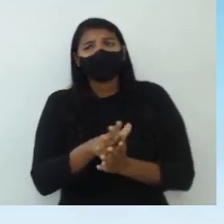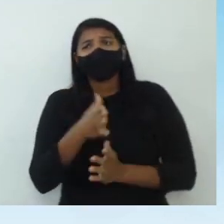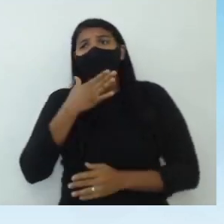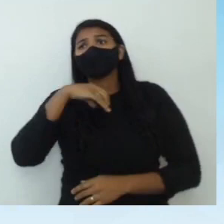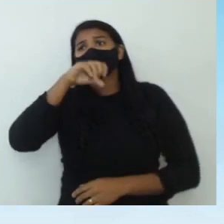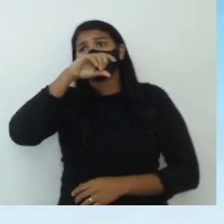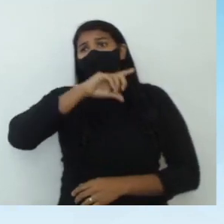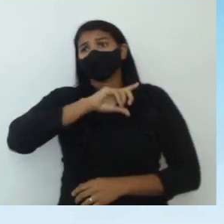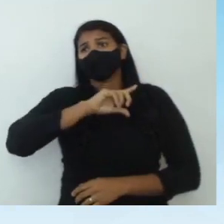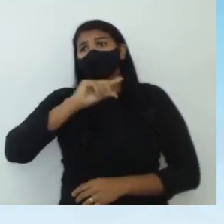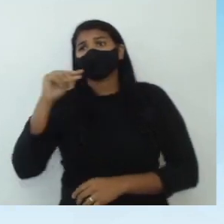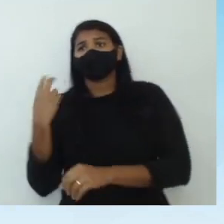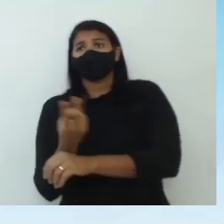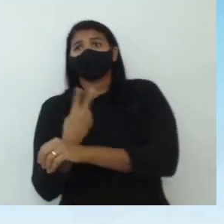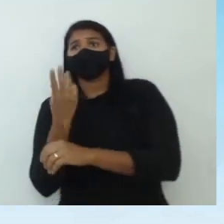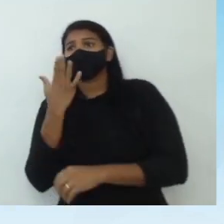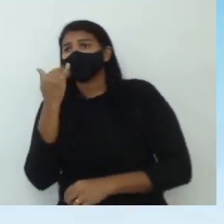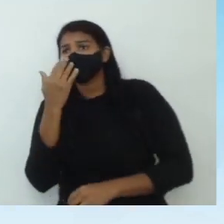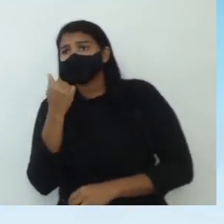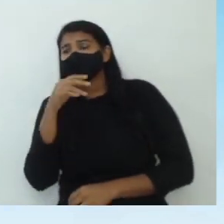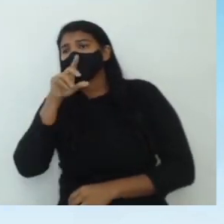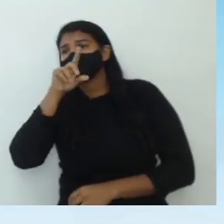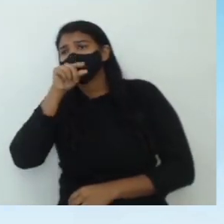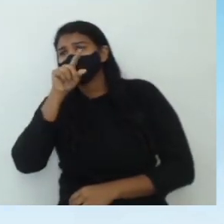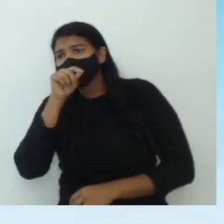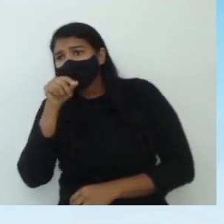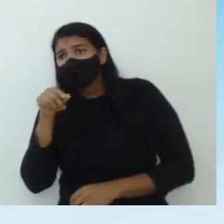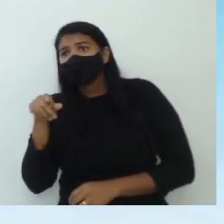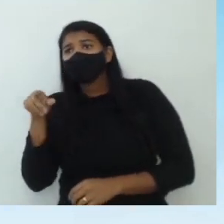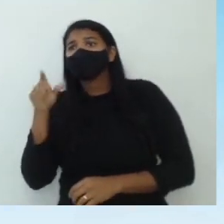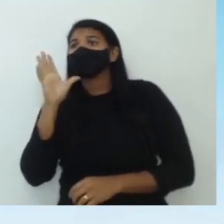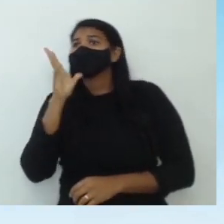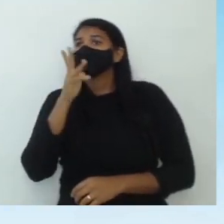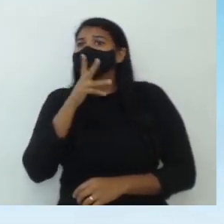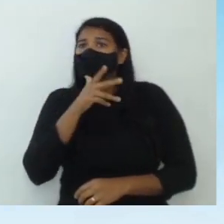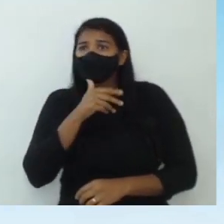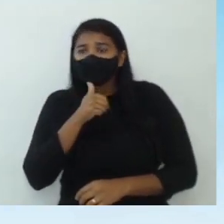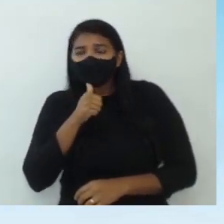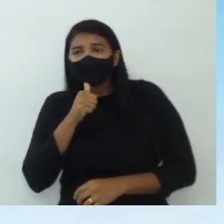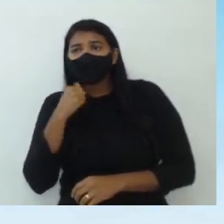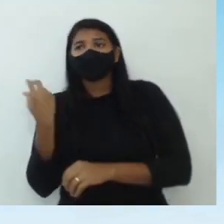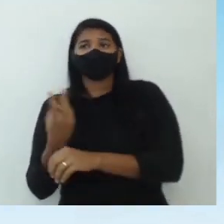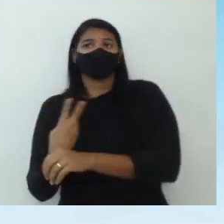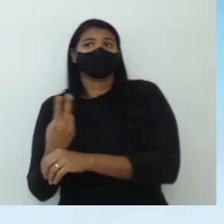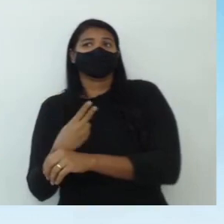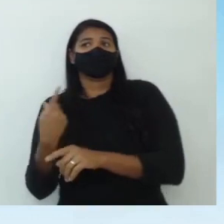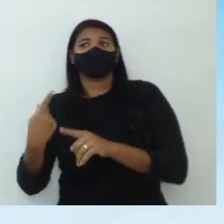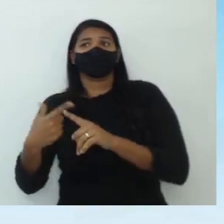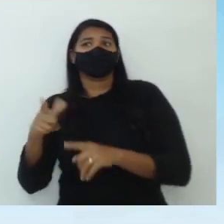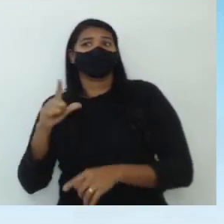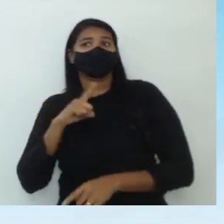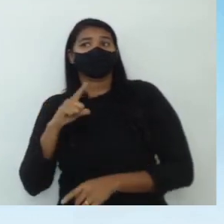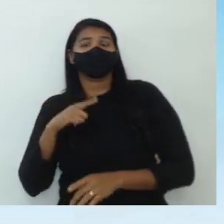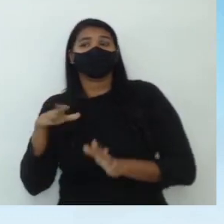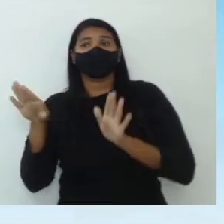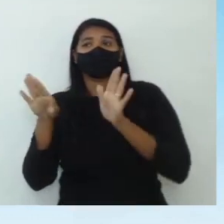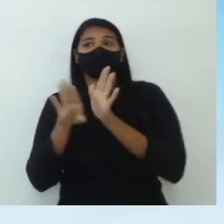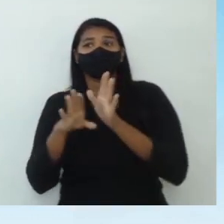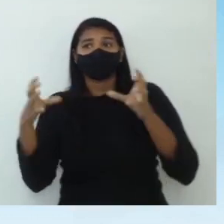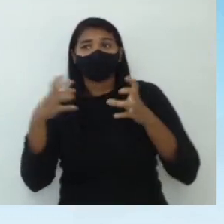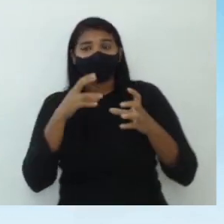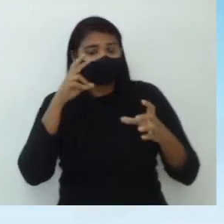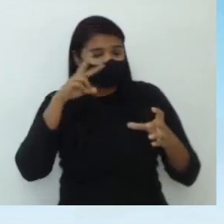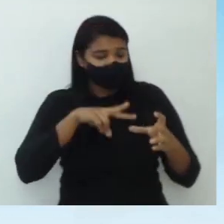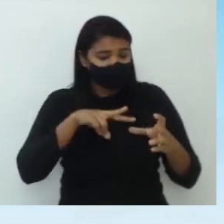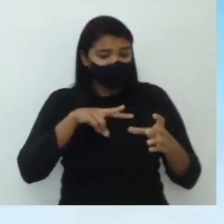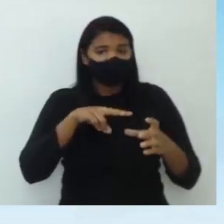saem para buscar comida, então eles custam tanto pela falta de alimento que está havendo nos mares. Então as mães